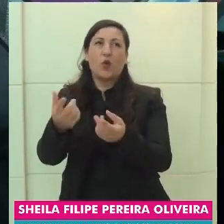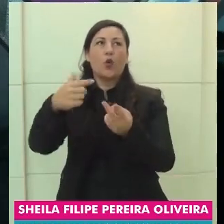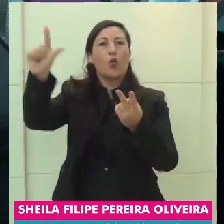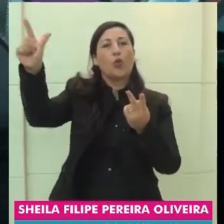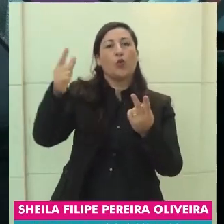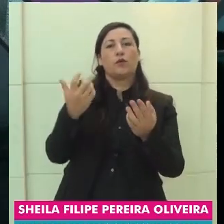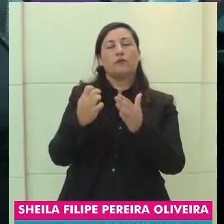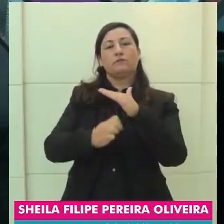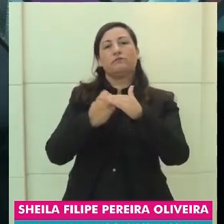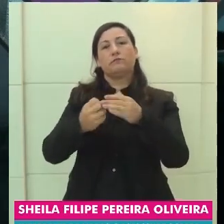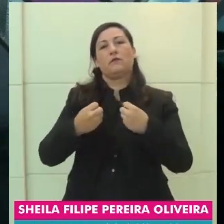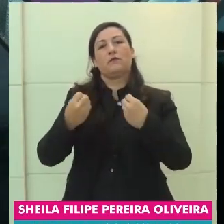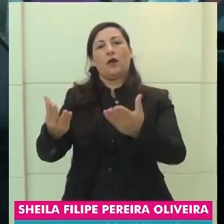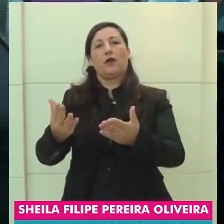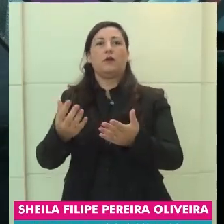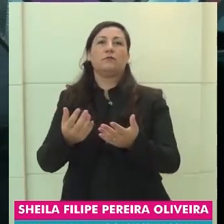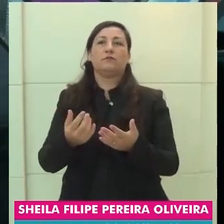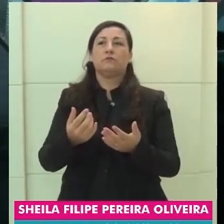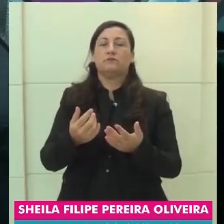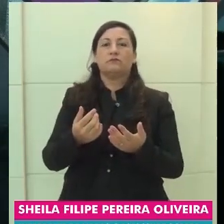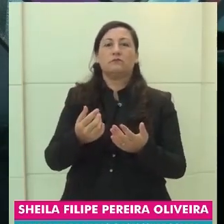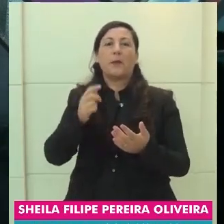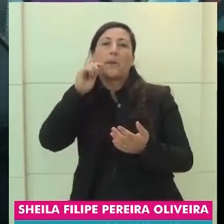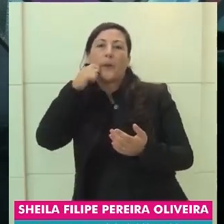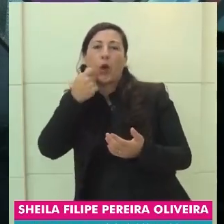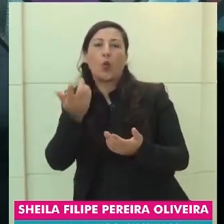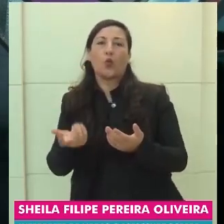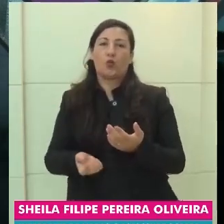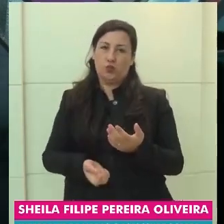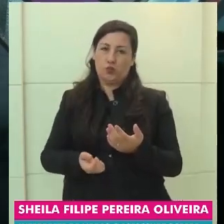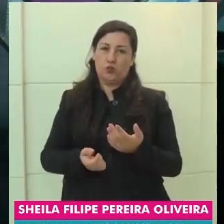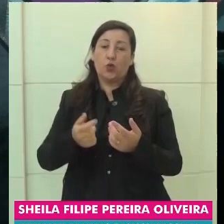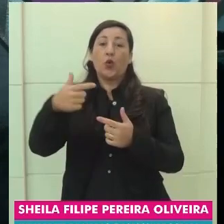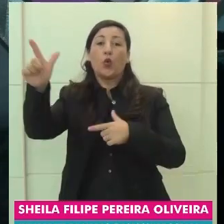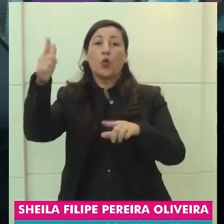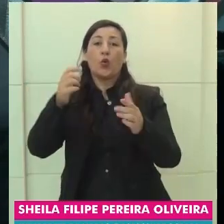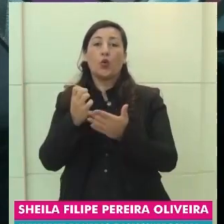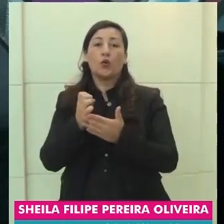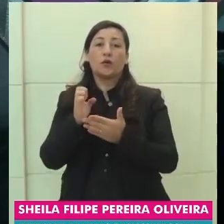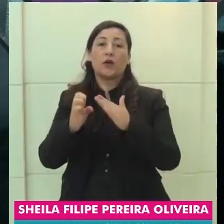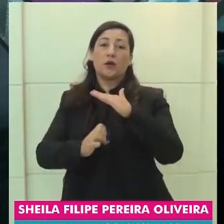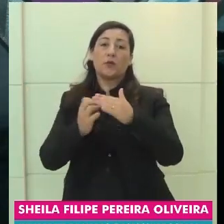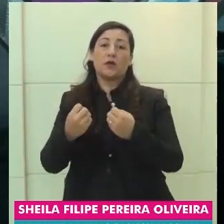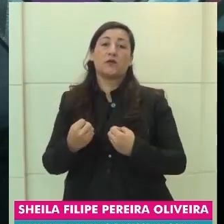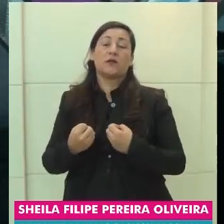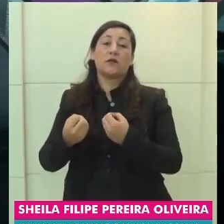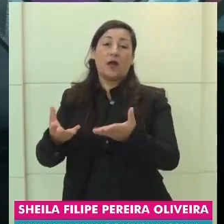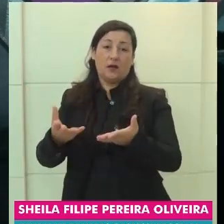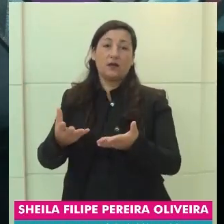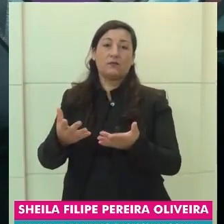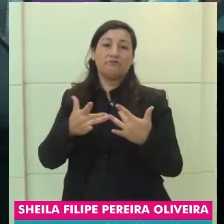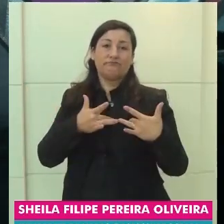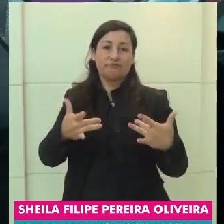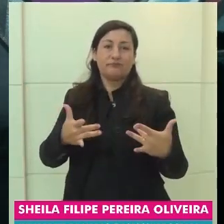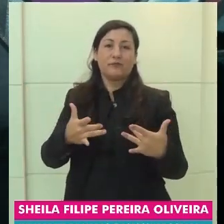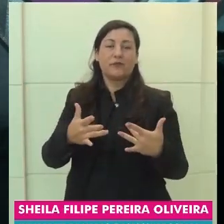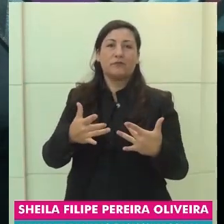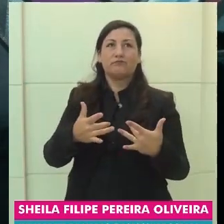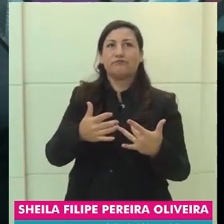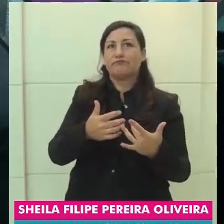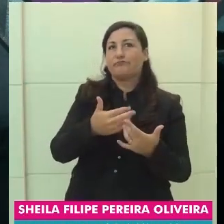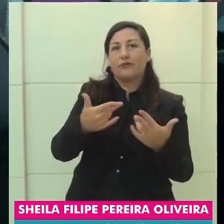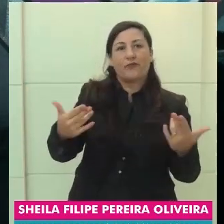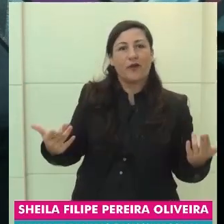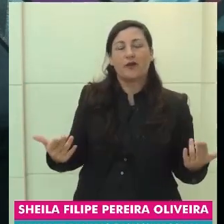lá e aí pega as padarias, aí as panificadoras, Cada uma doa aí uma quantidade de pães, né?